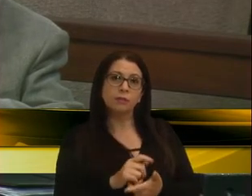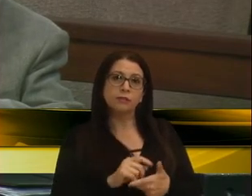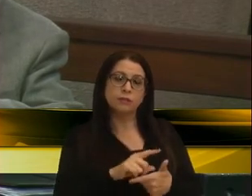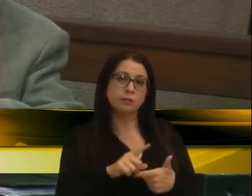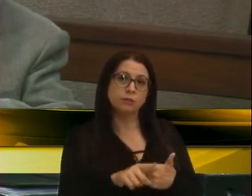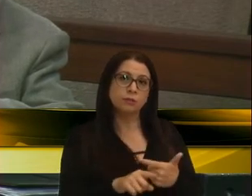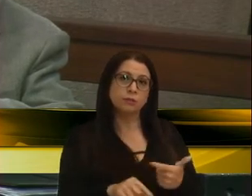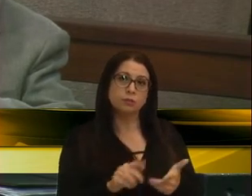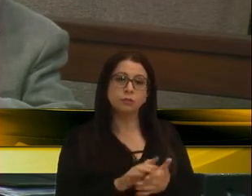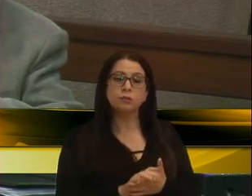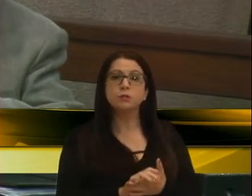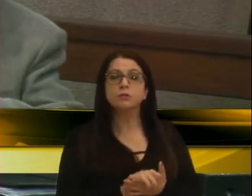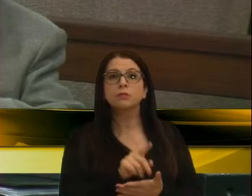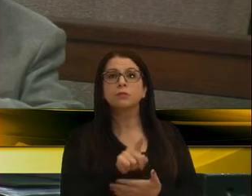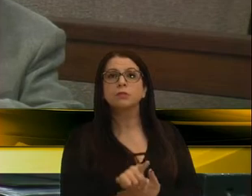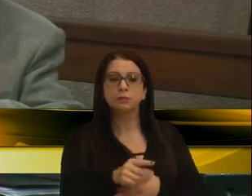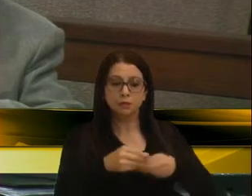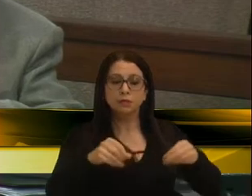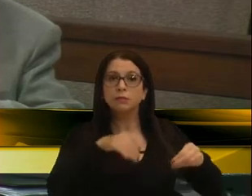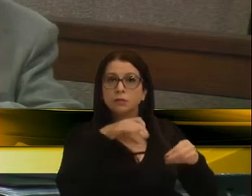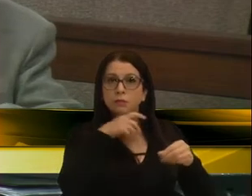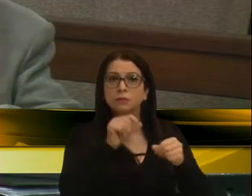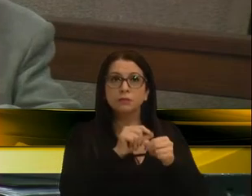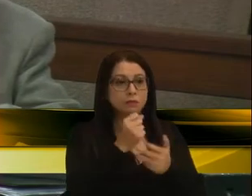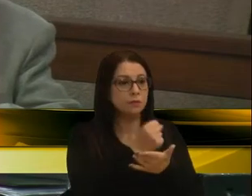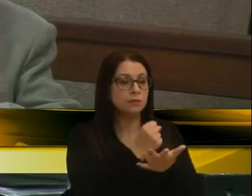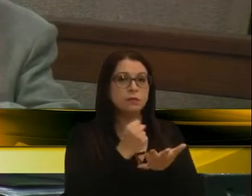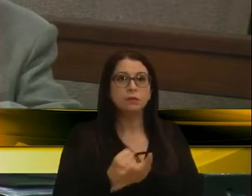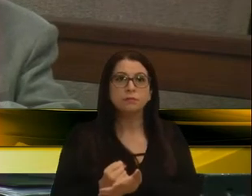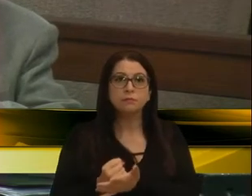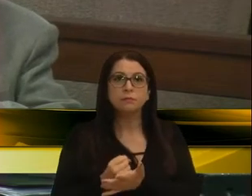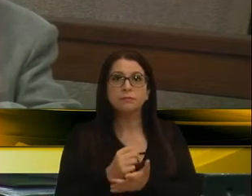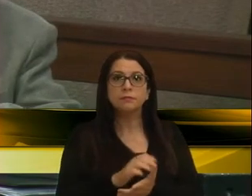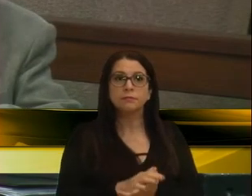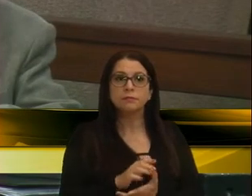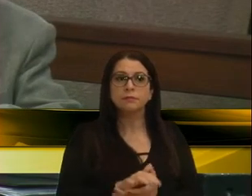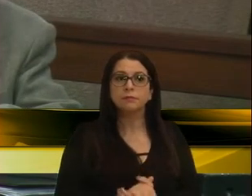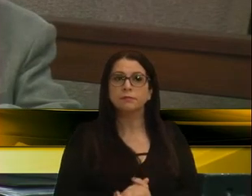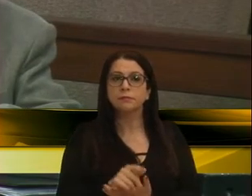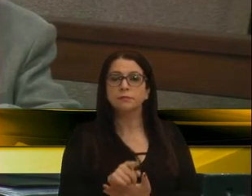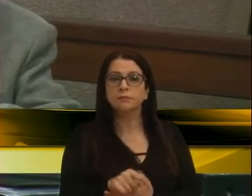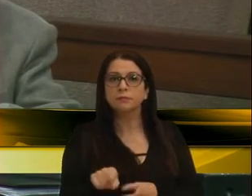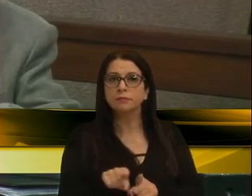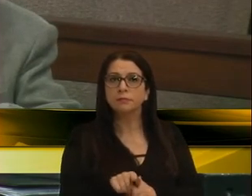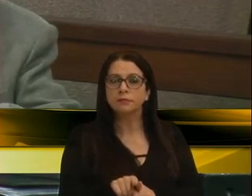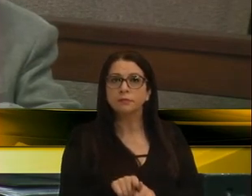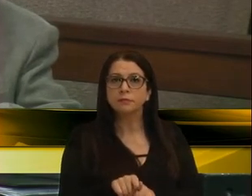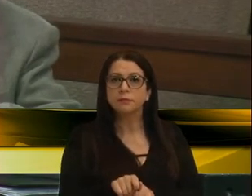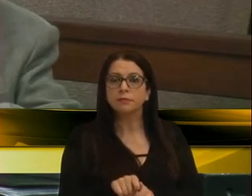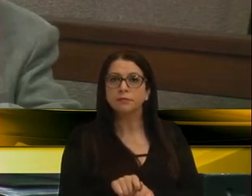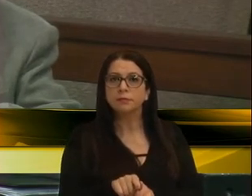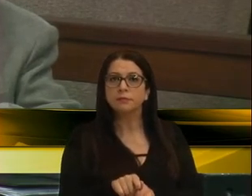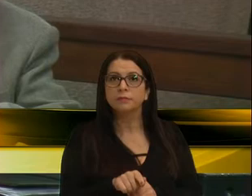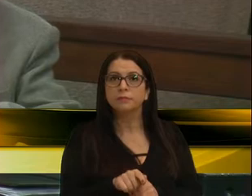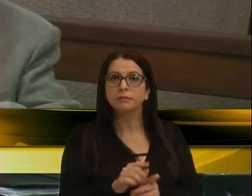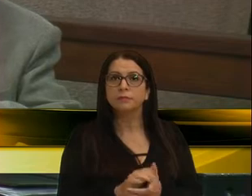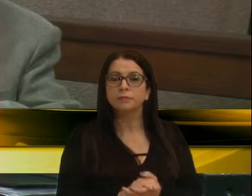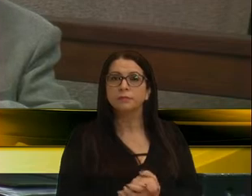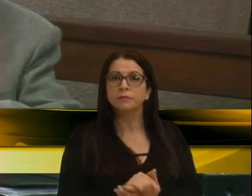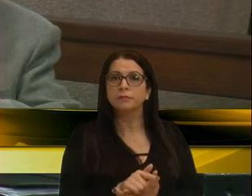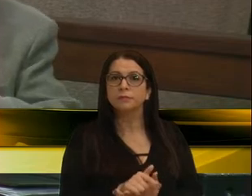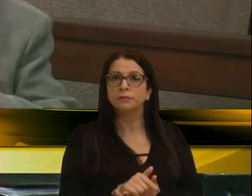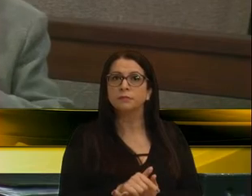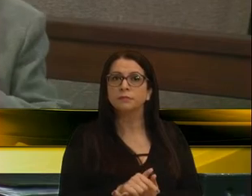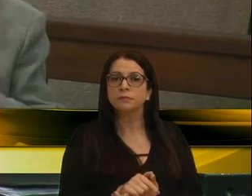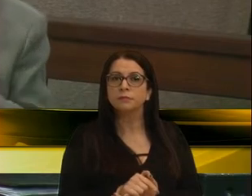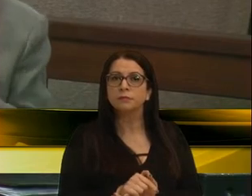qualquer funcionário dentro de um terreno, ela tem que fazer um contrato. Tem que estar muito claro isso, porque é um órgão público.